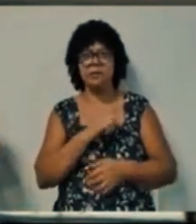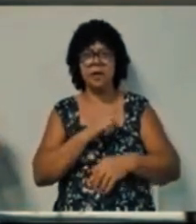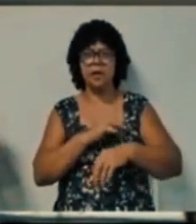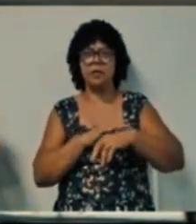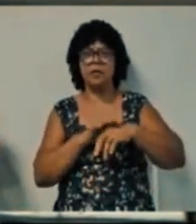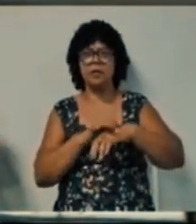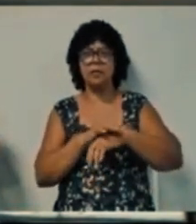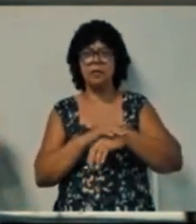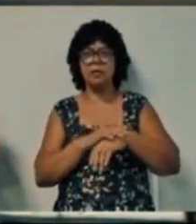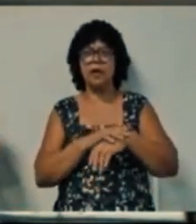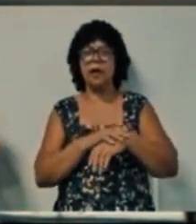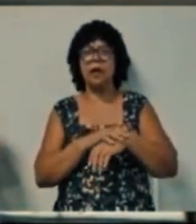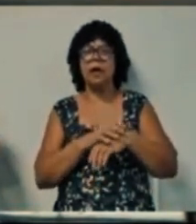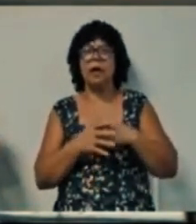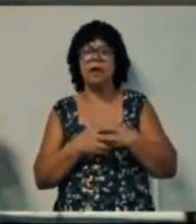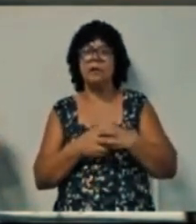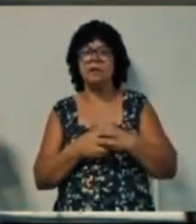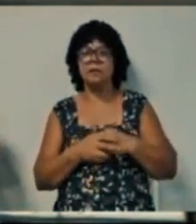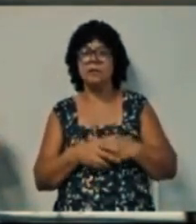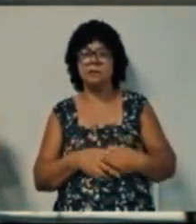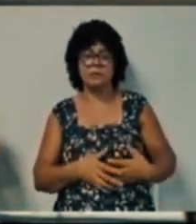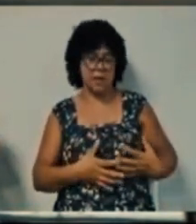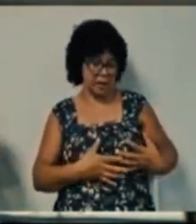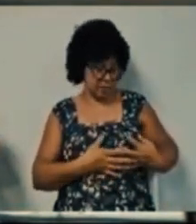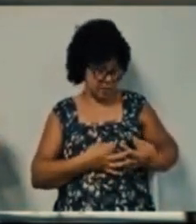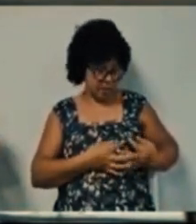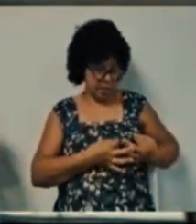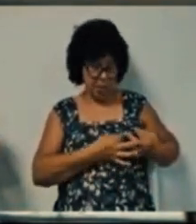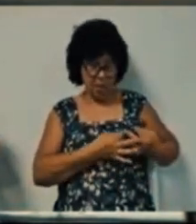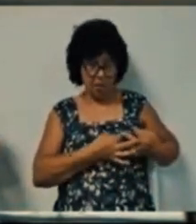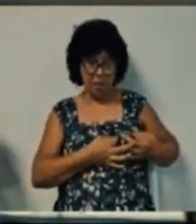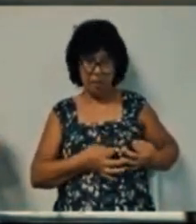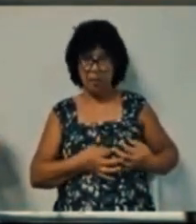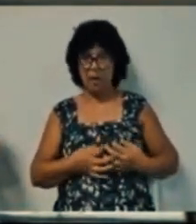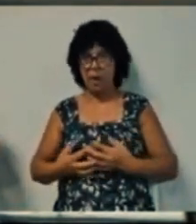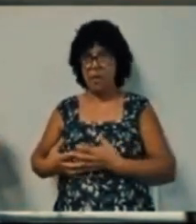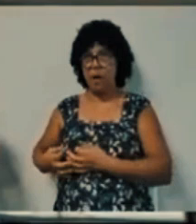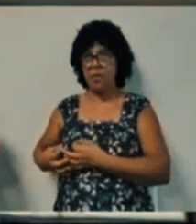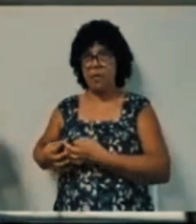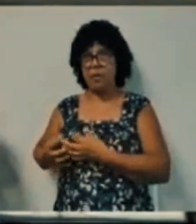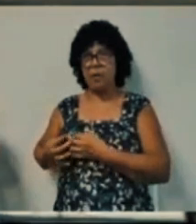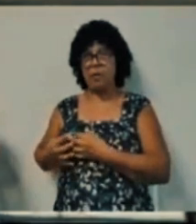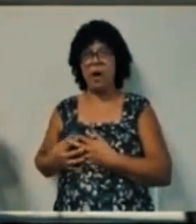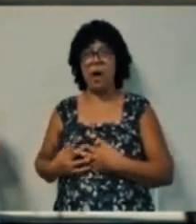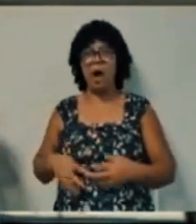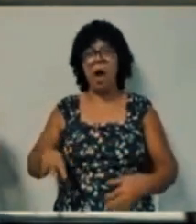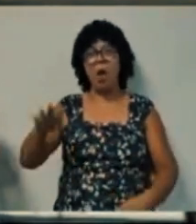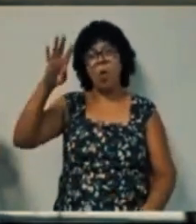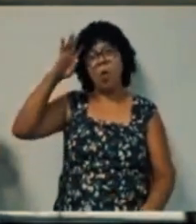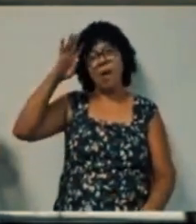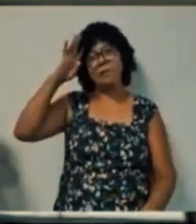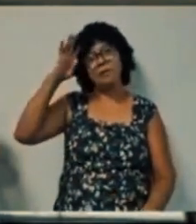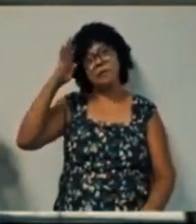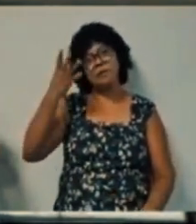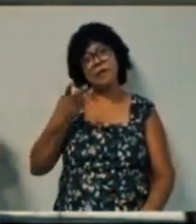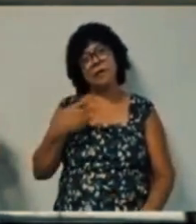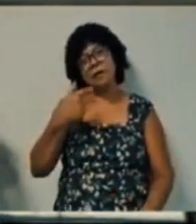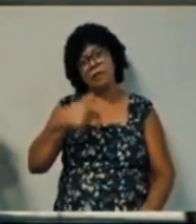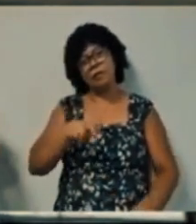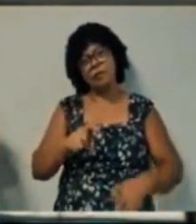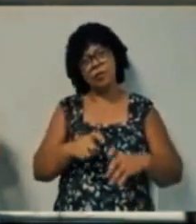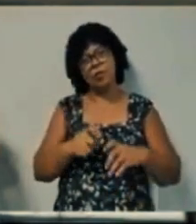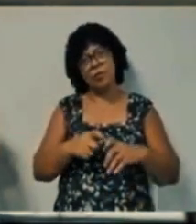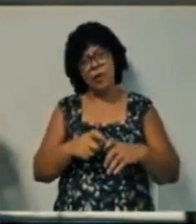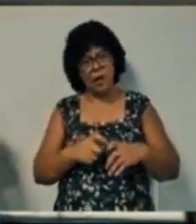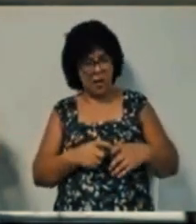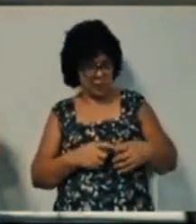Eu estou com meus 2 seios tomados de nódulos. E quarta que vem eu vou passar pela cirurgia, pela retirada deles. Eu